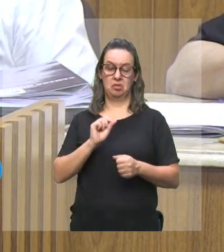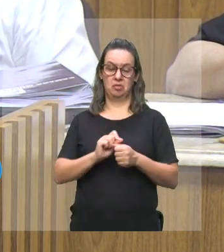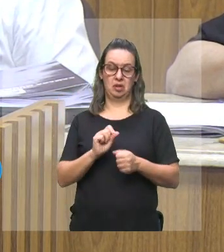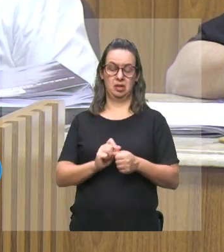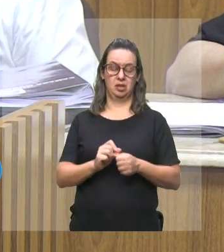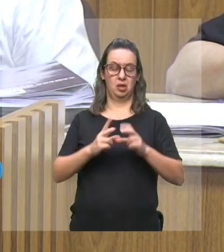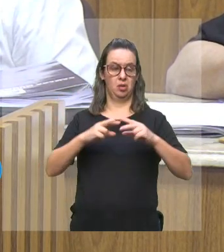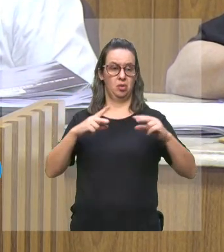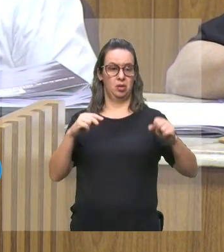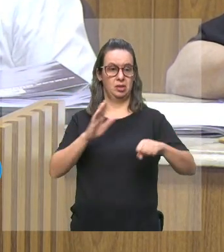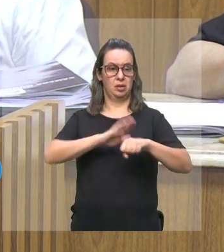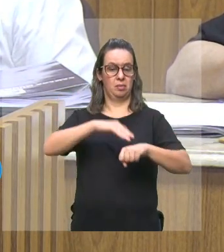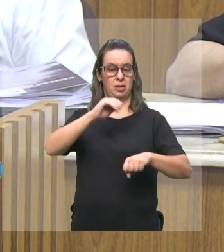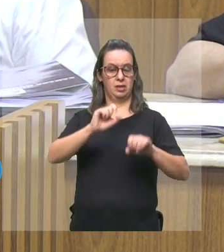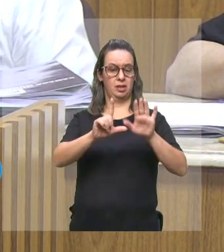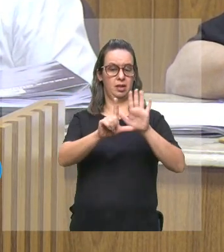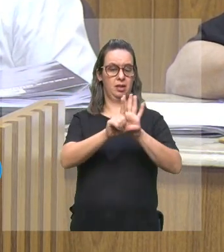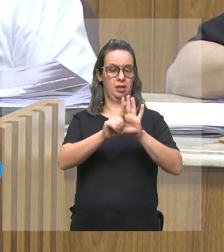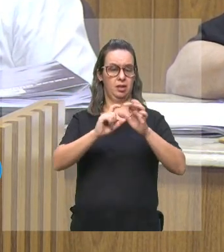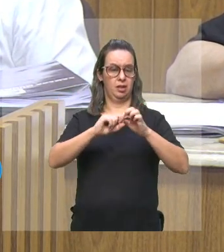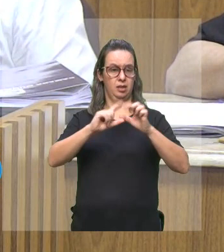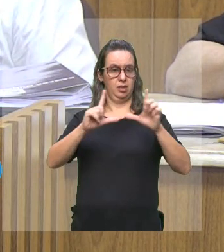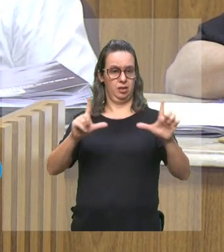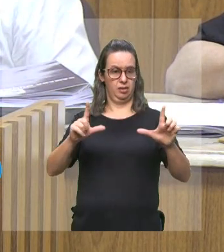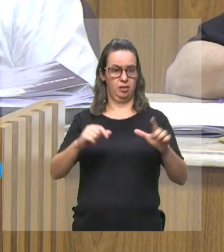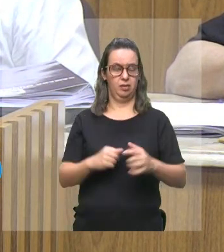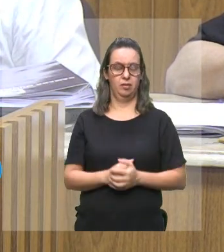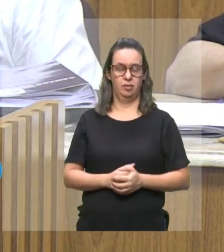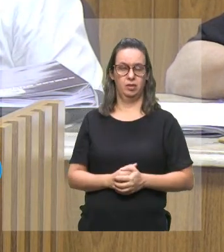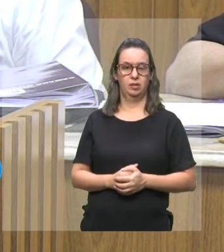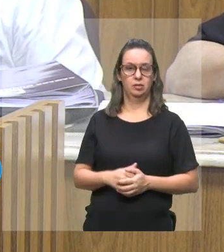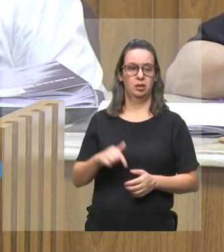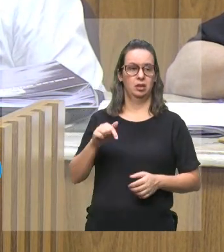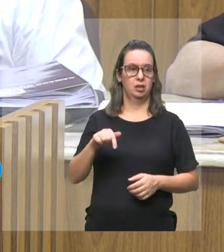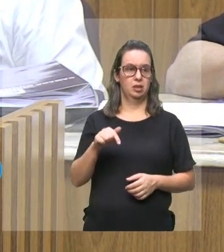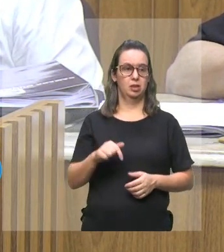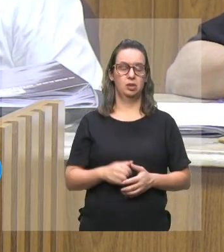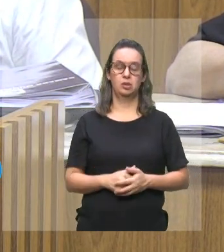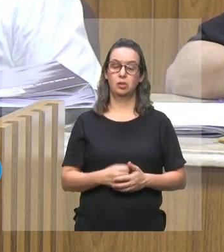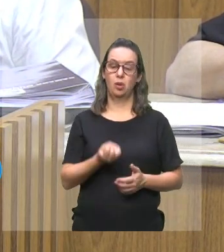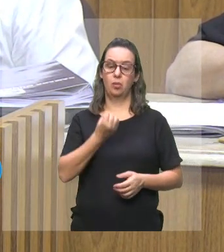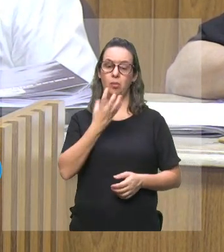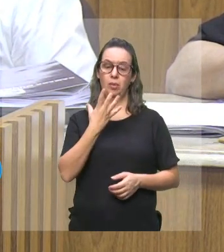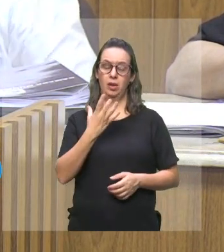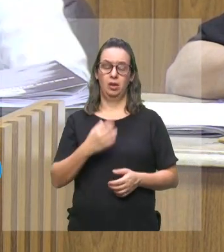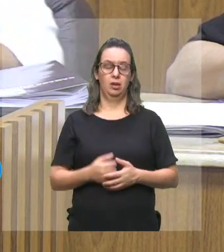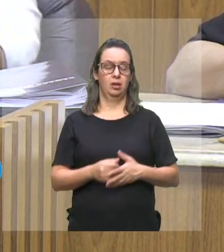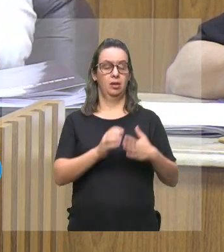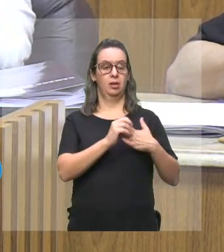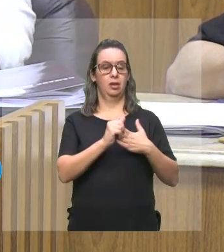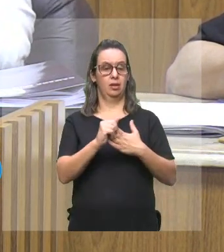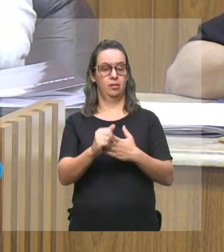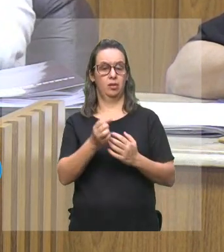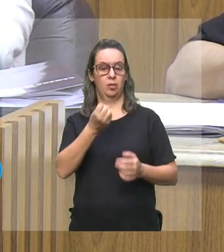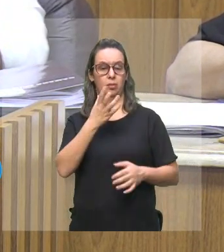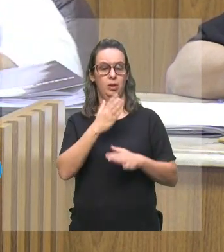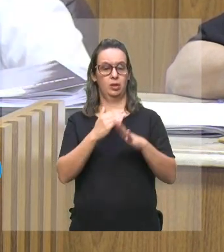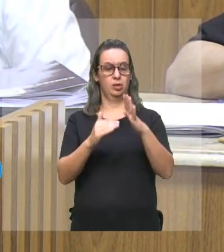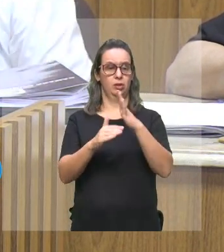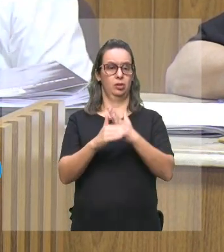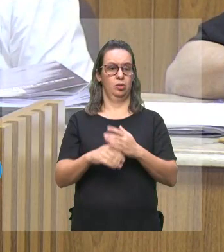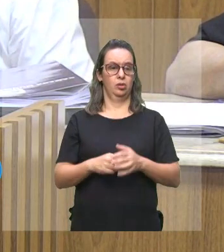contrapesos, é essencial para a promoção do bem coletivo e para impedir abusos